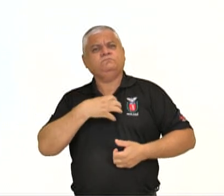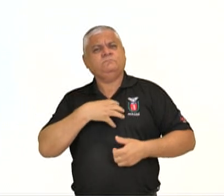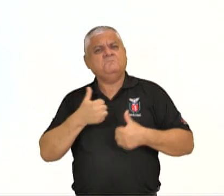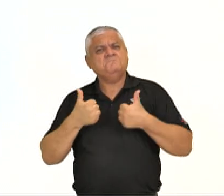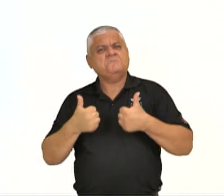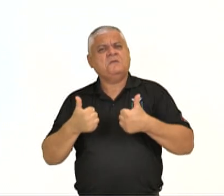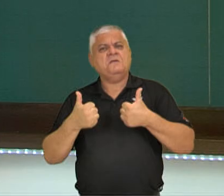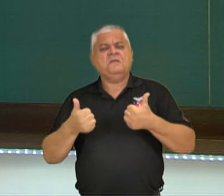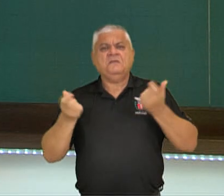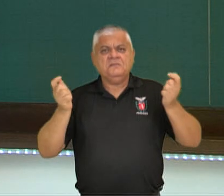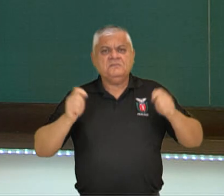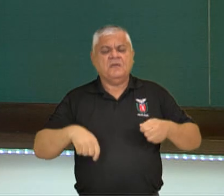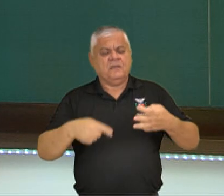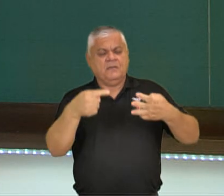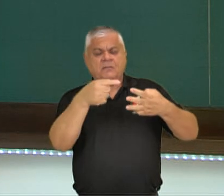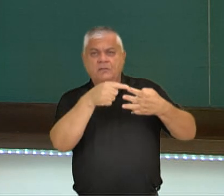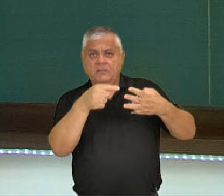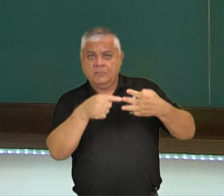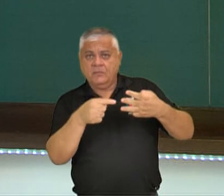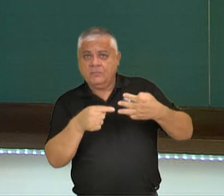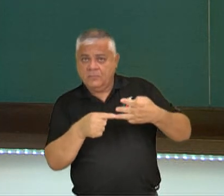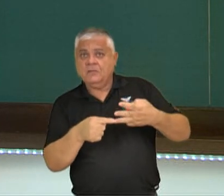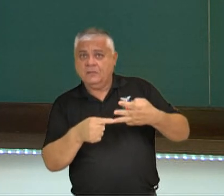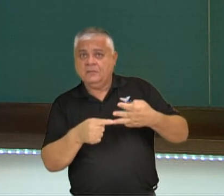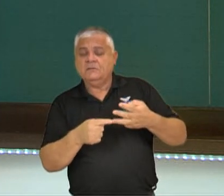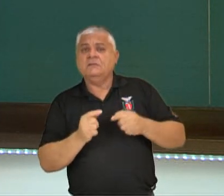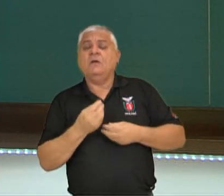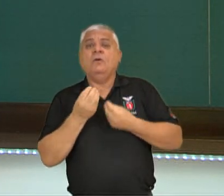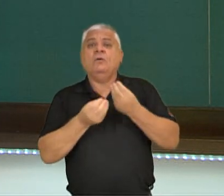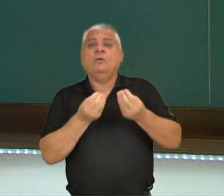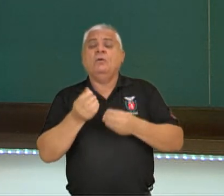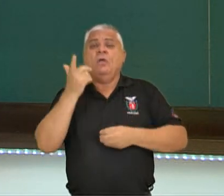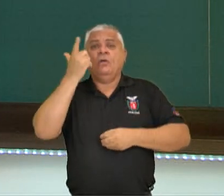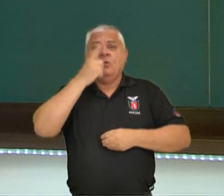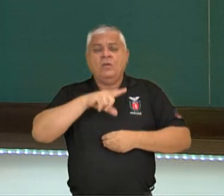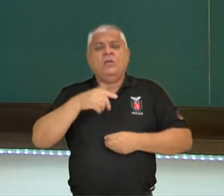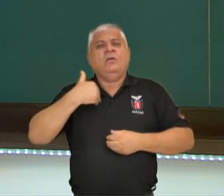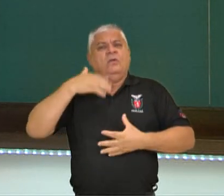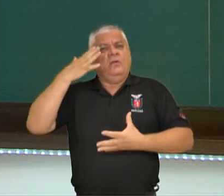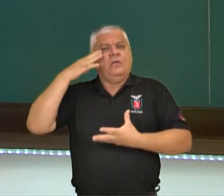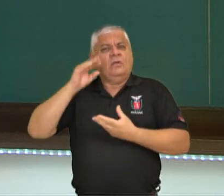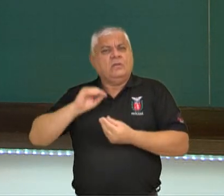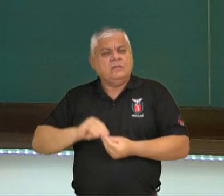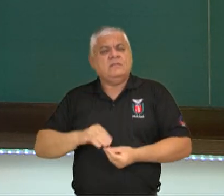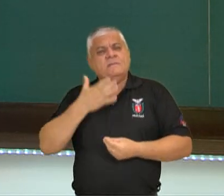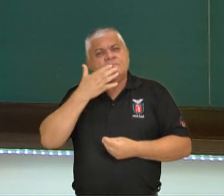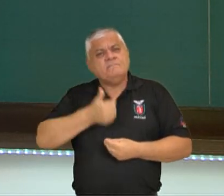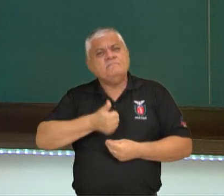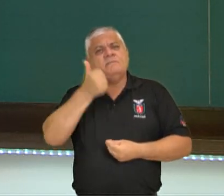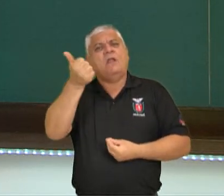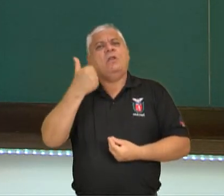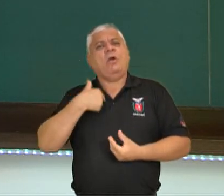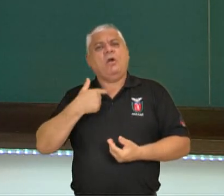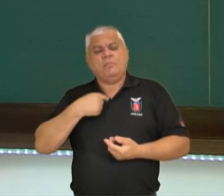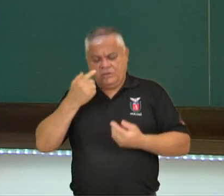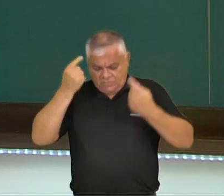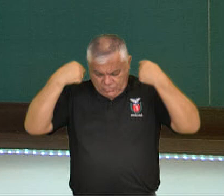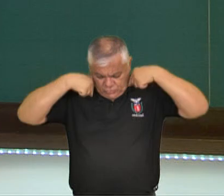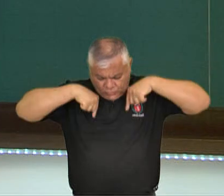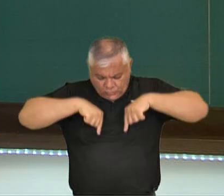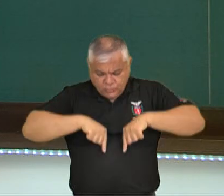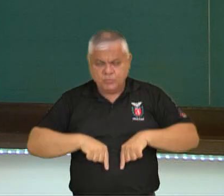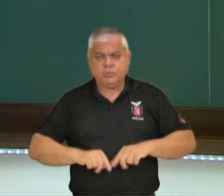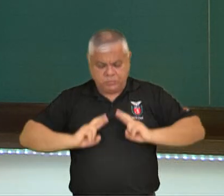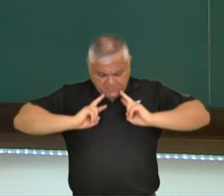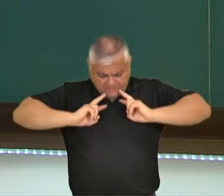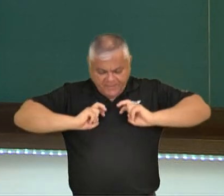temos um condicionamento físico melhor, nós conseguimos entender melhor a comunicação interna do nosso